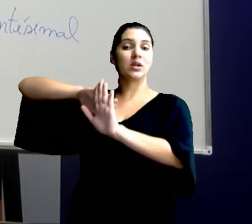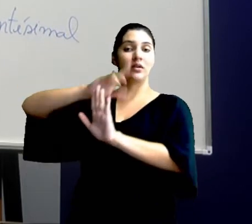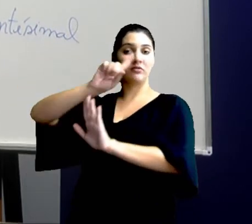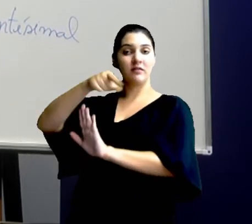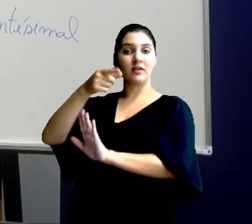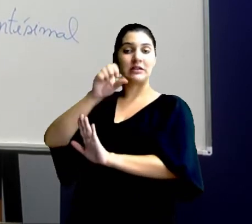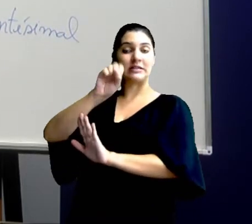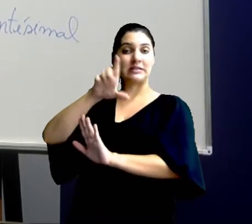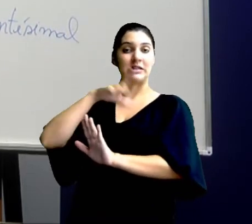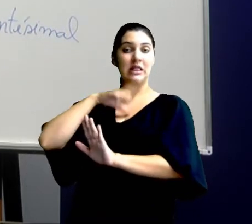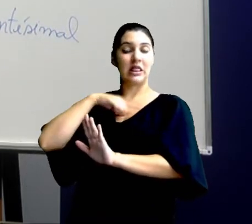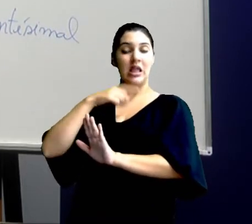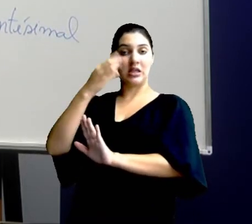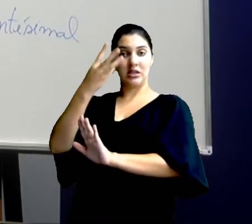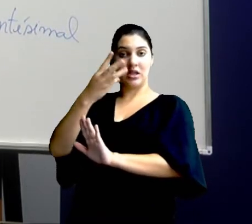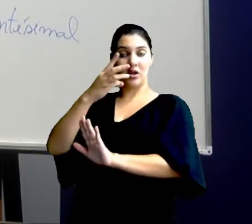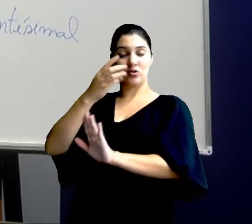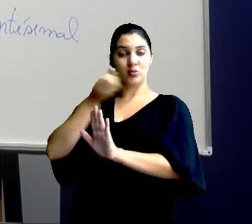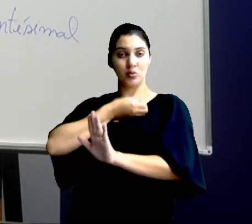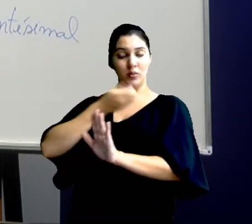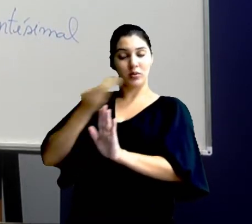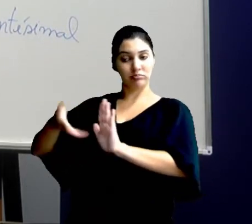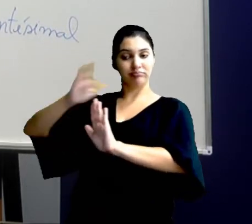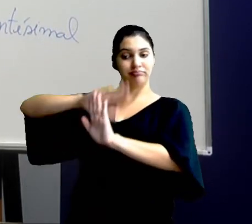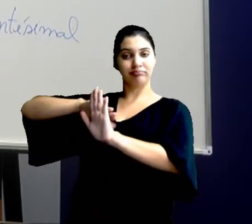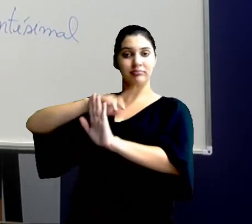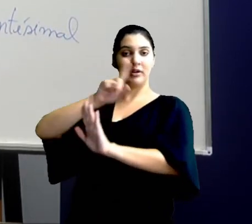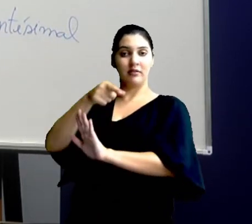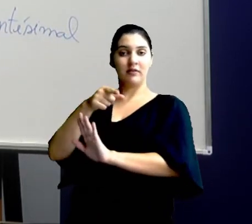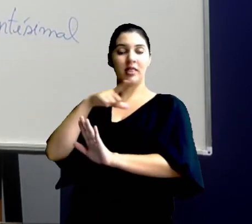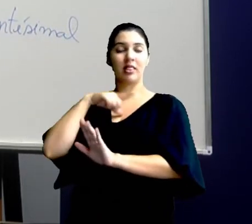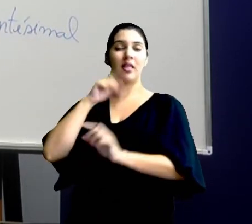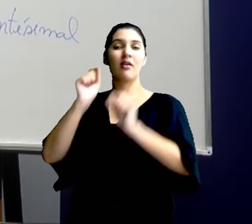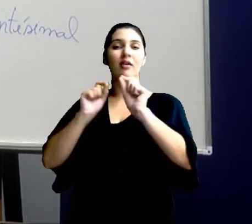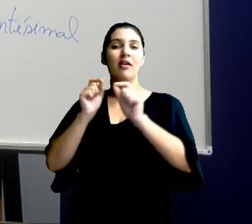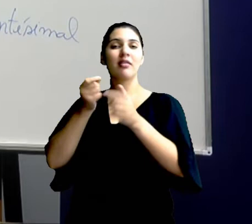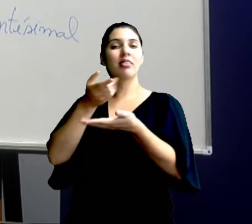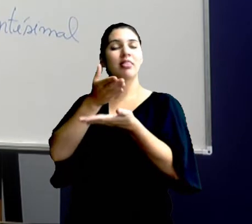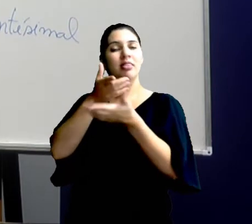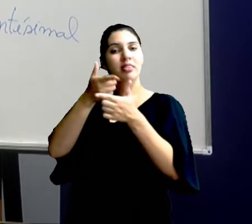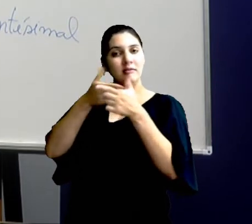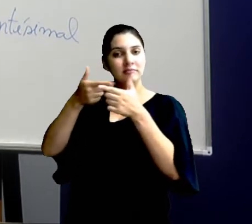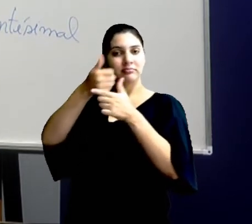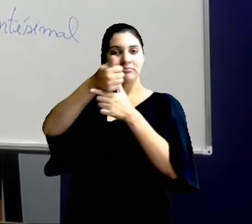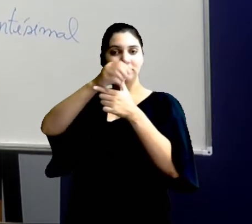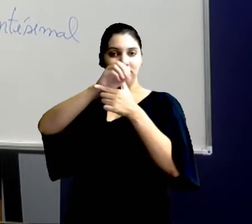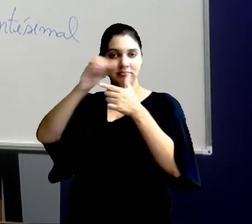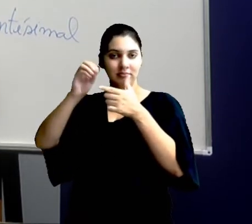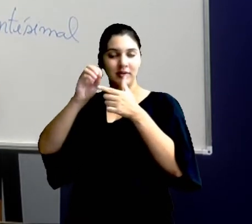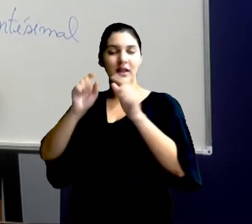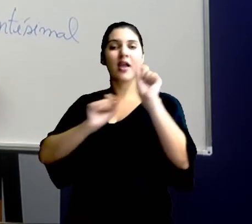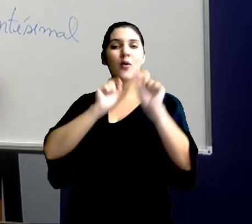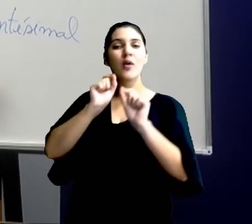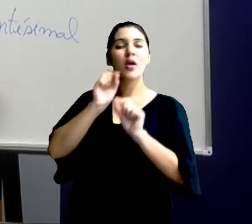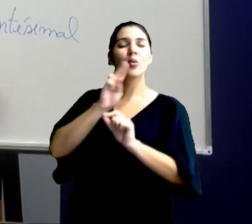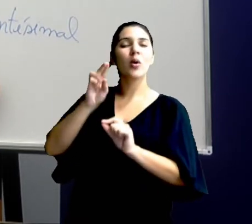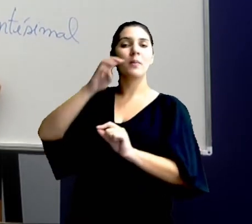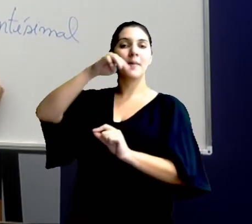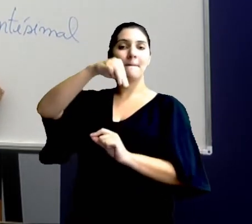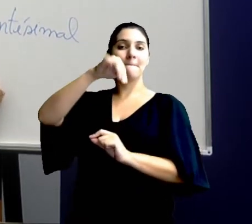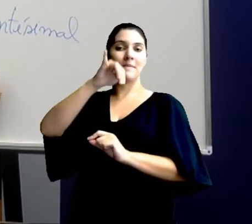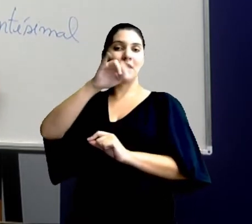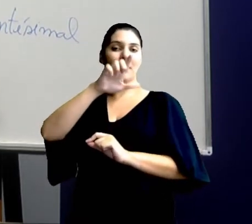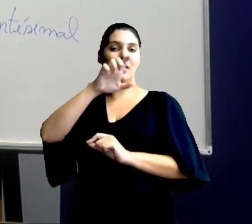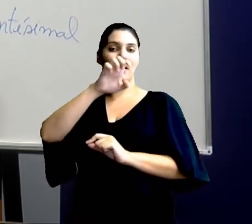eu tenho 3 números atrás da vírgula, é porque eu dividi por 1000. Se dividir por 1000 é